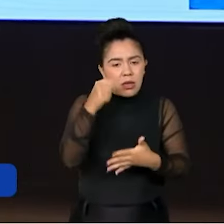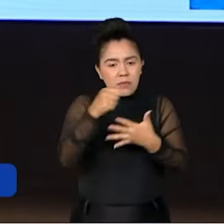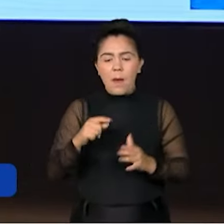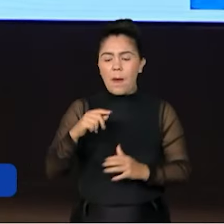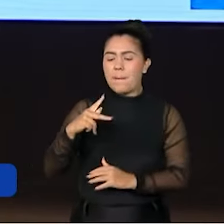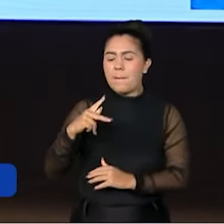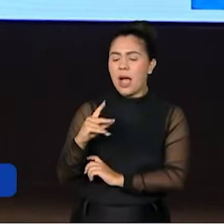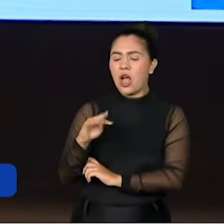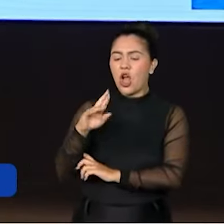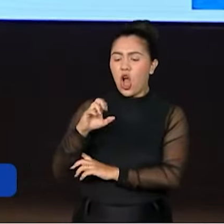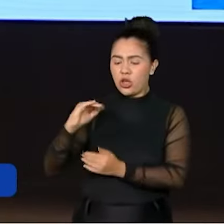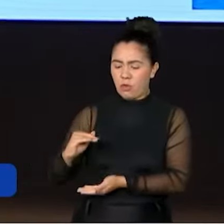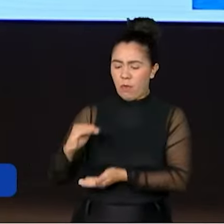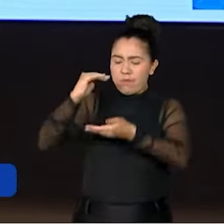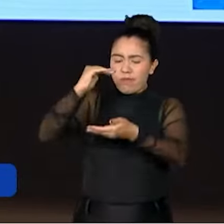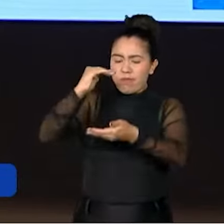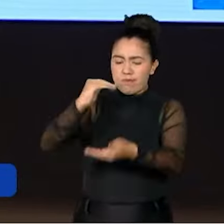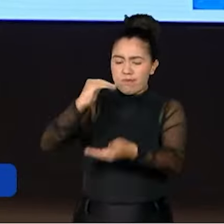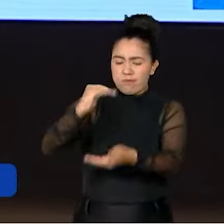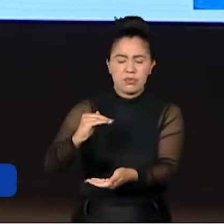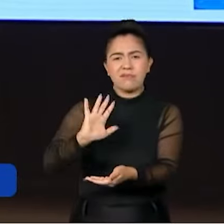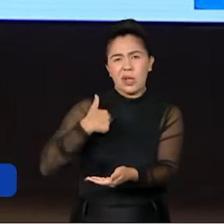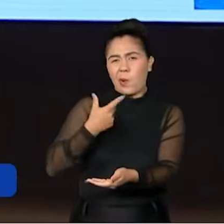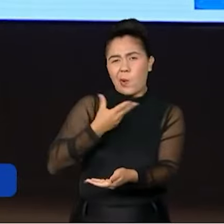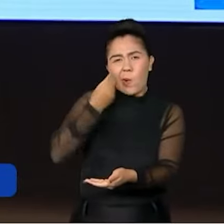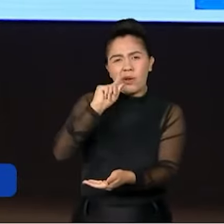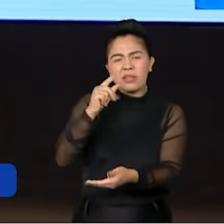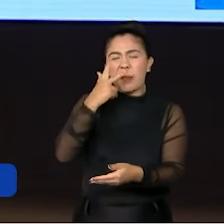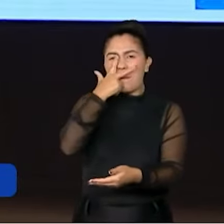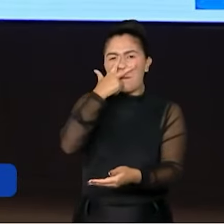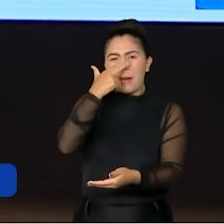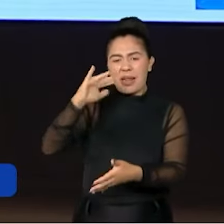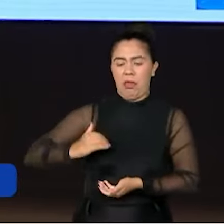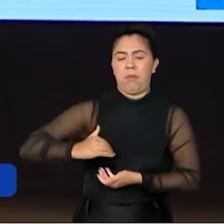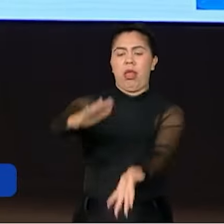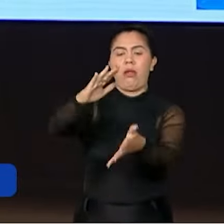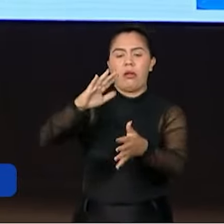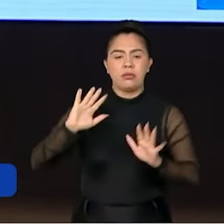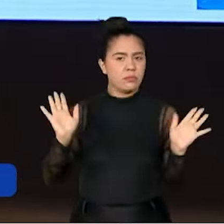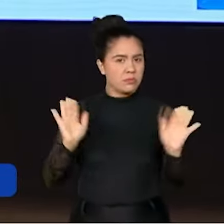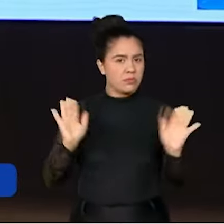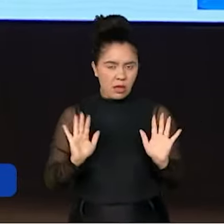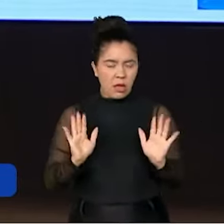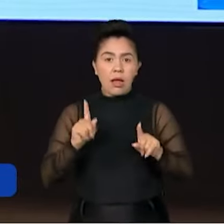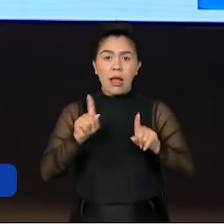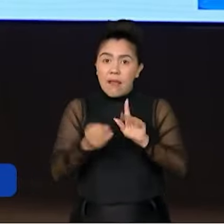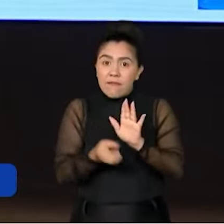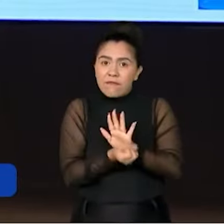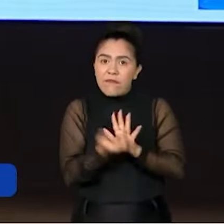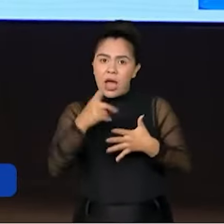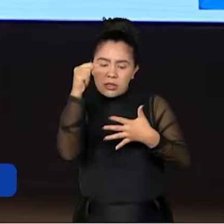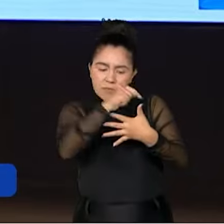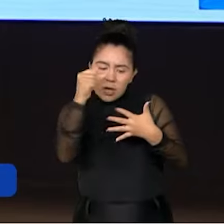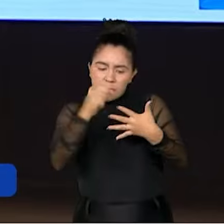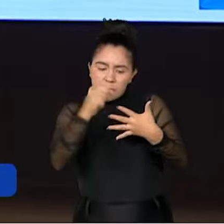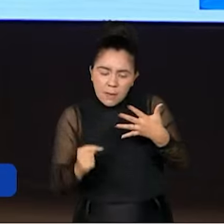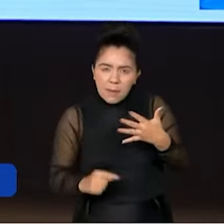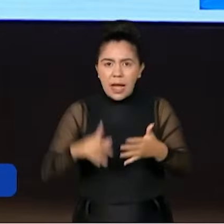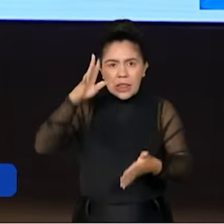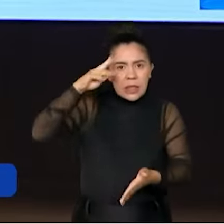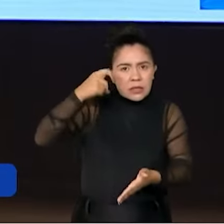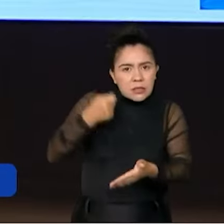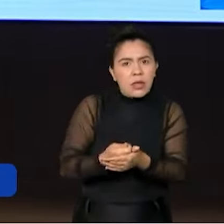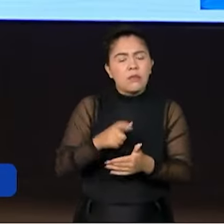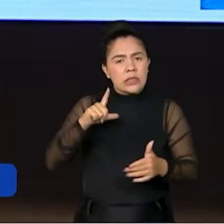porque o pacote parece que é uma coisa que você simplesmente joga, né? É um conjunto de medidas que vem sendo trabalhada, muito bem